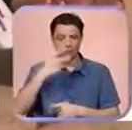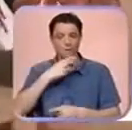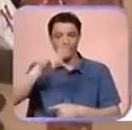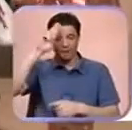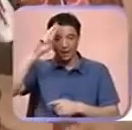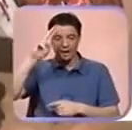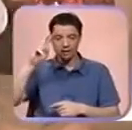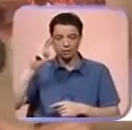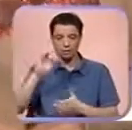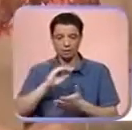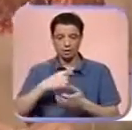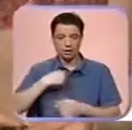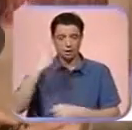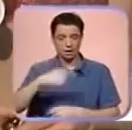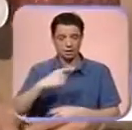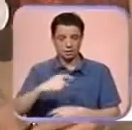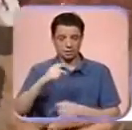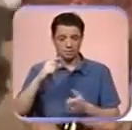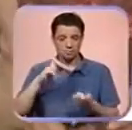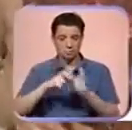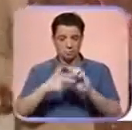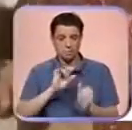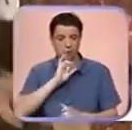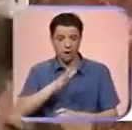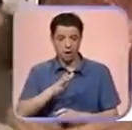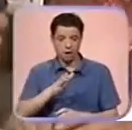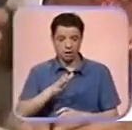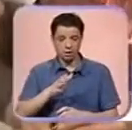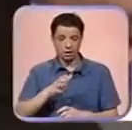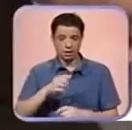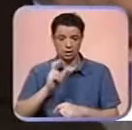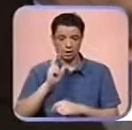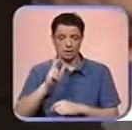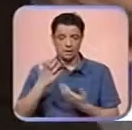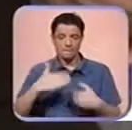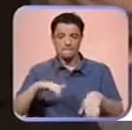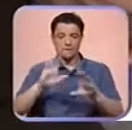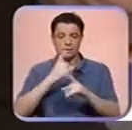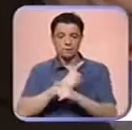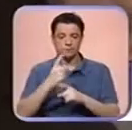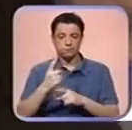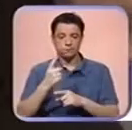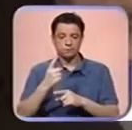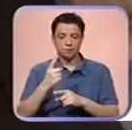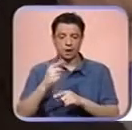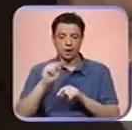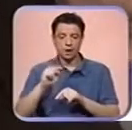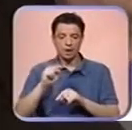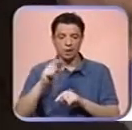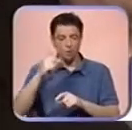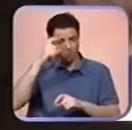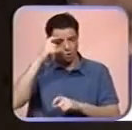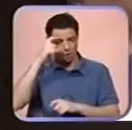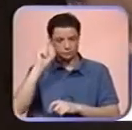e... Tenho esse problema. Até agora se tem sido lá. Porquê que foi em primeiro lugar a um oculista